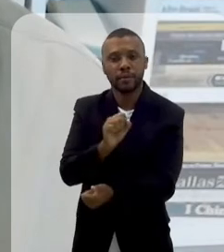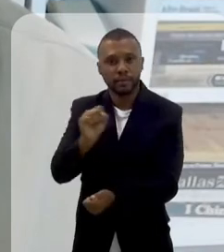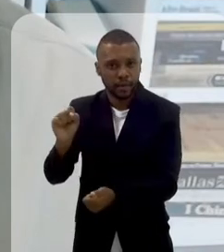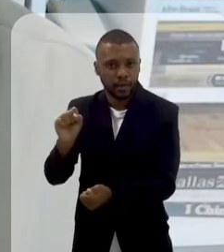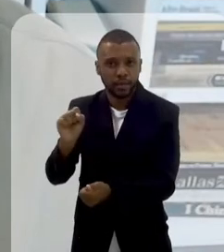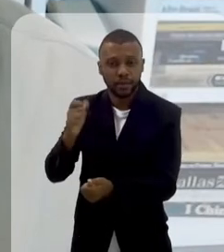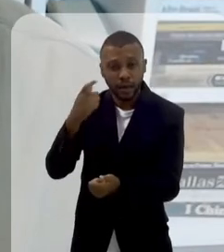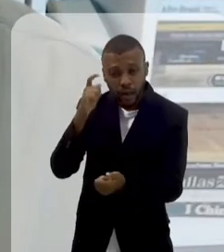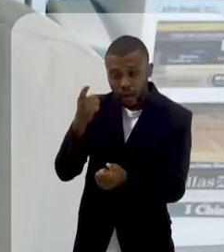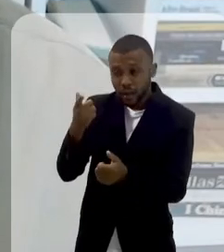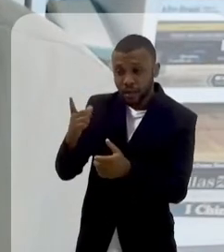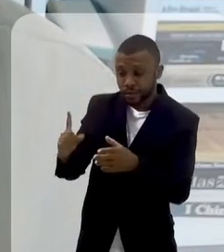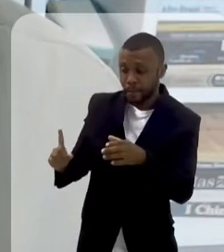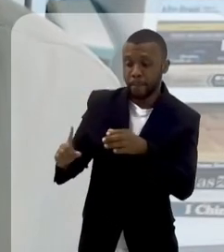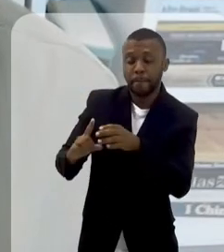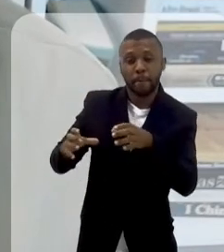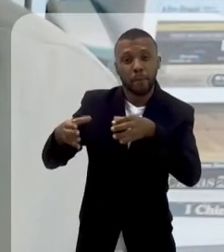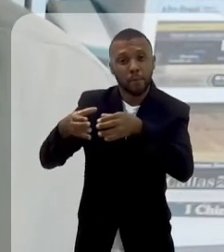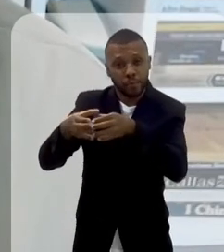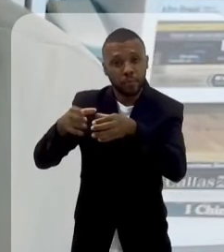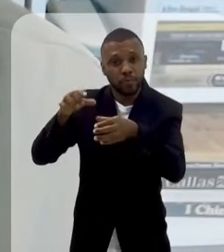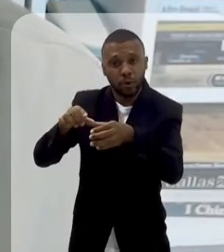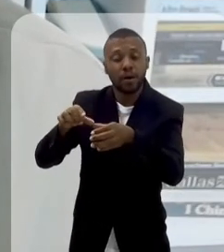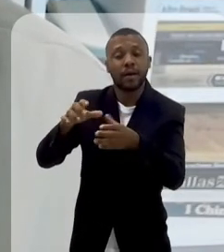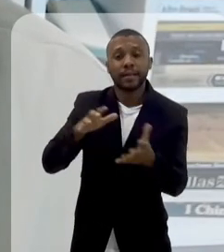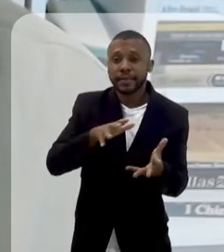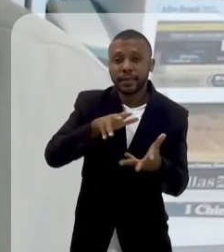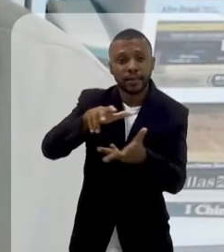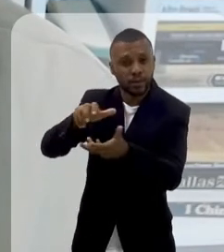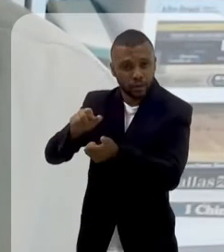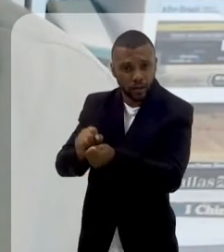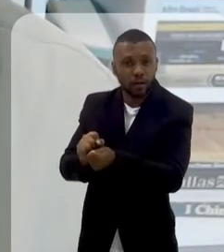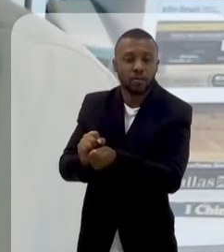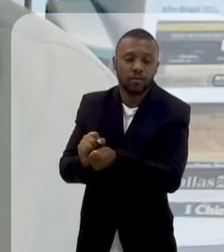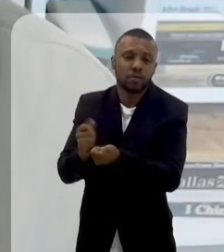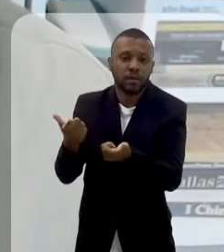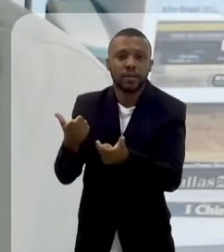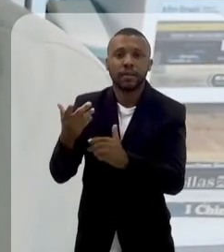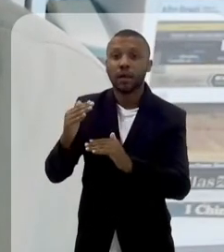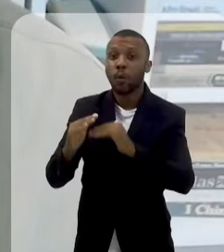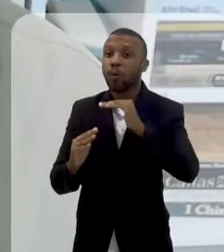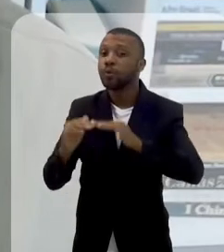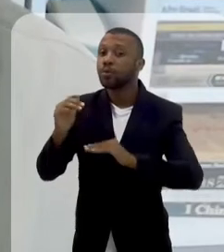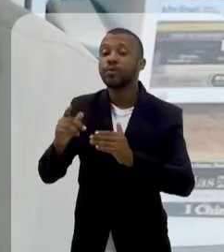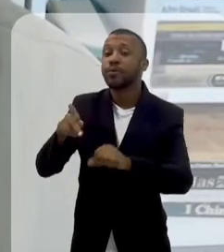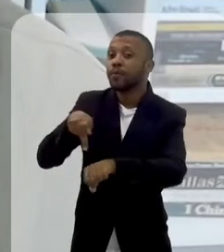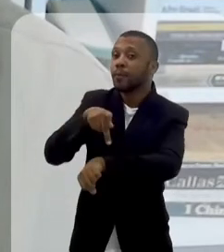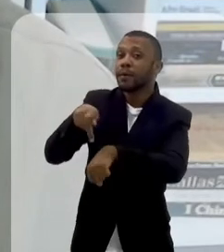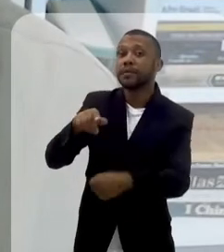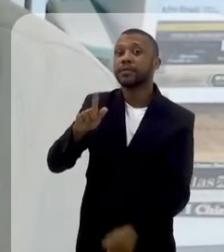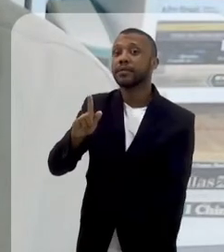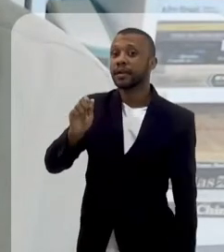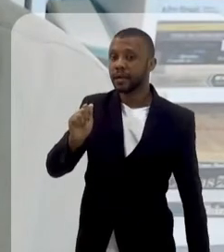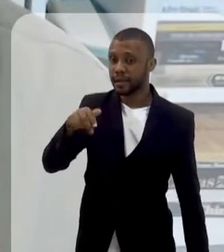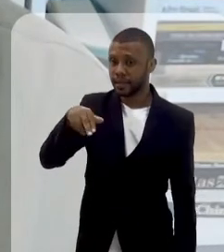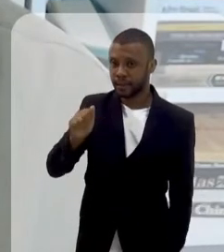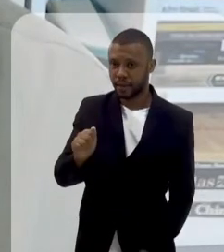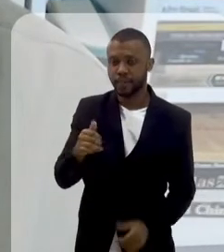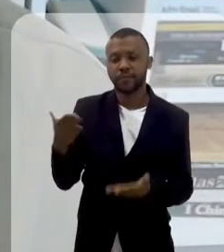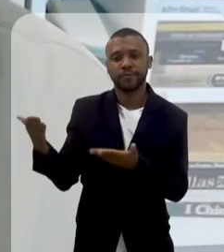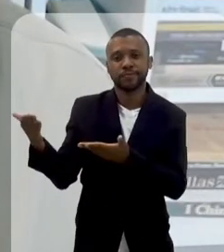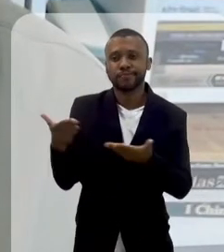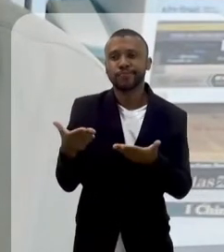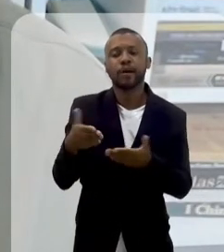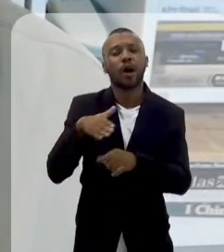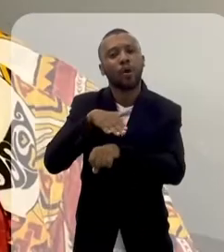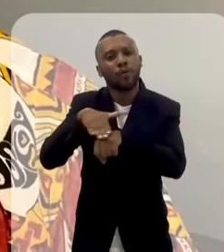do Impossível, e membro do Comitê Internacional do Pan African Heritage Museum, que está sendo construído em Gana. Vamos